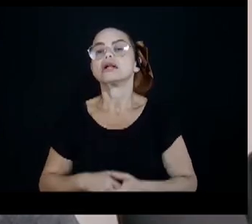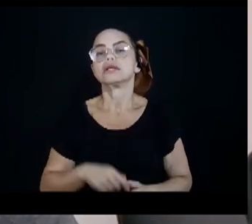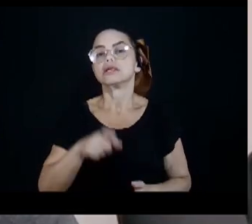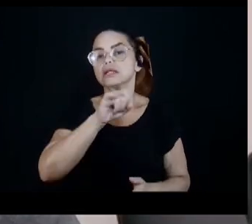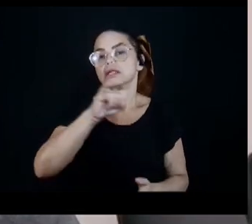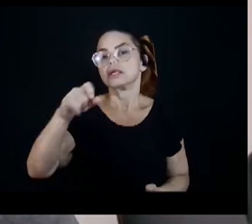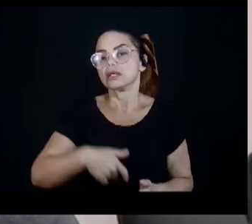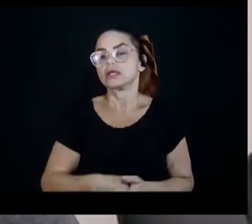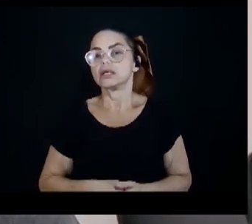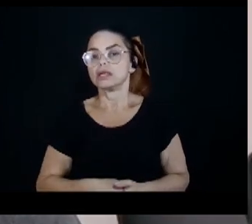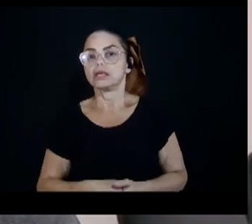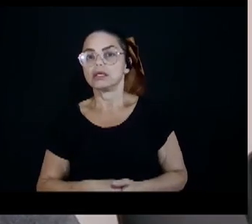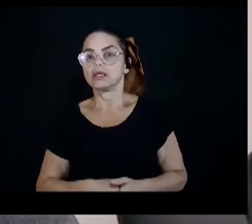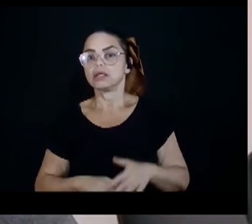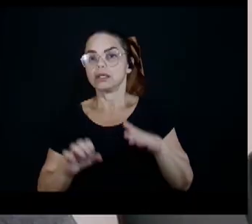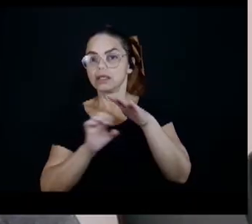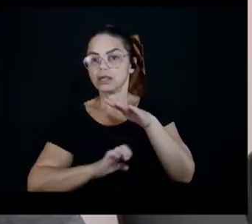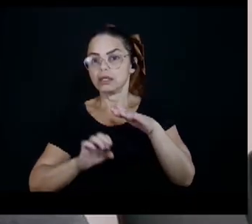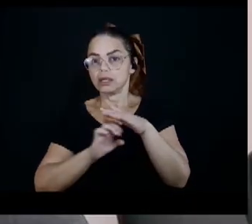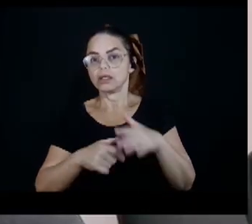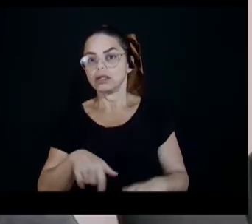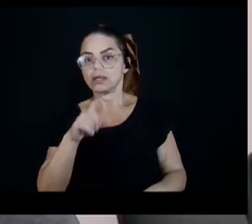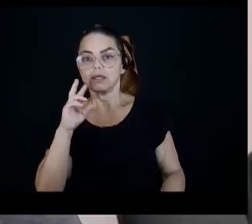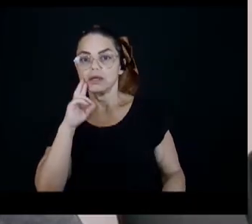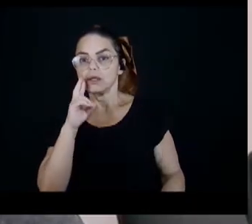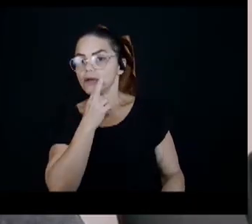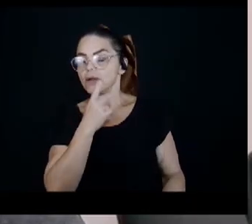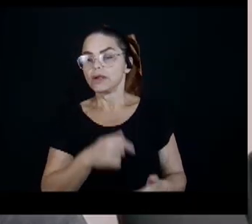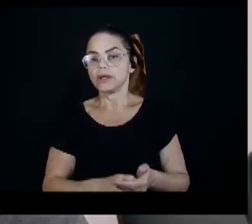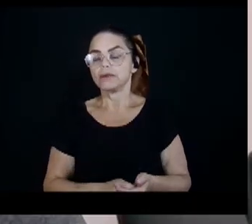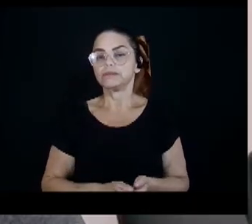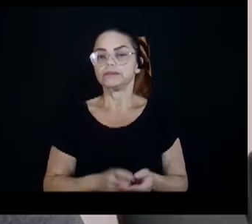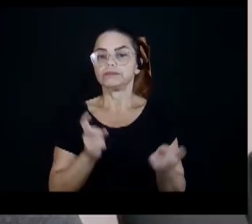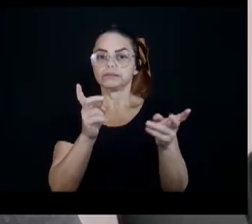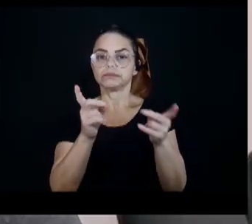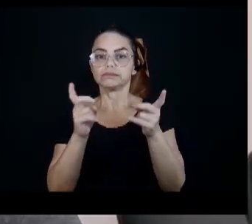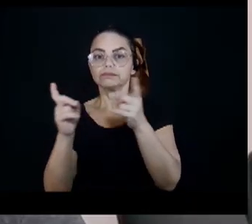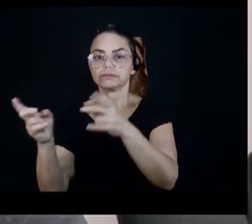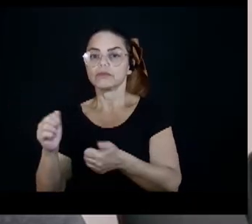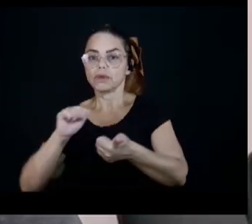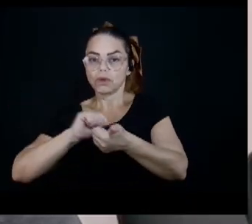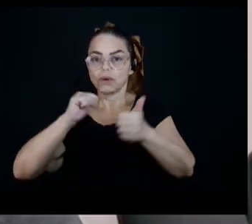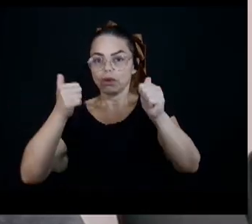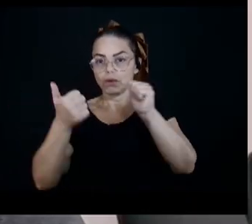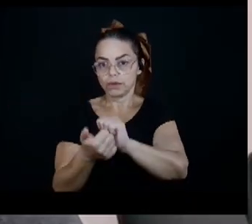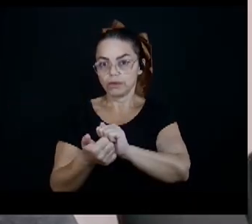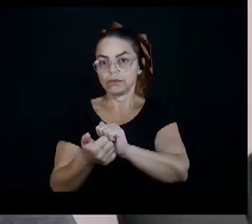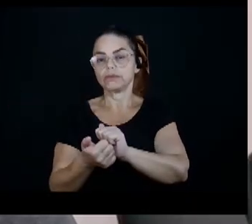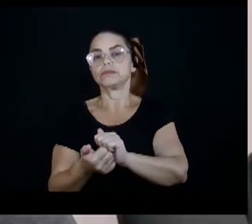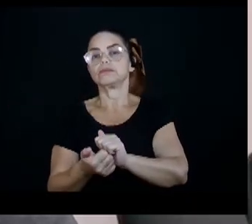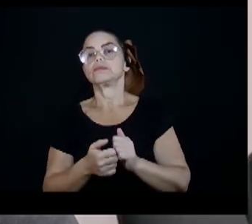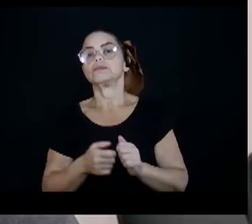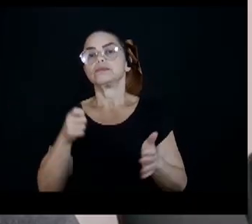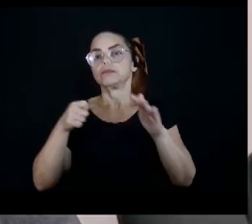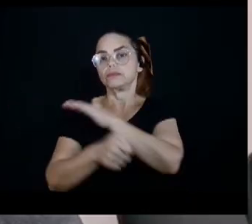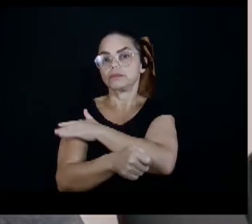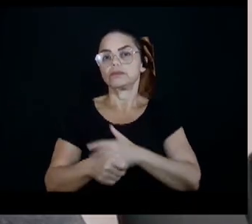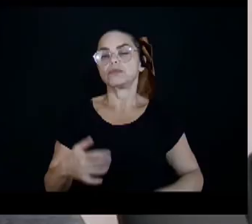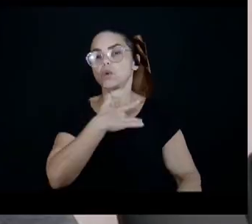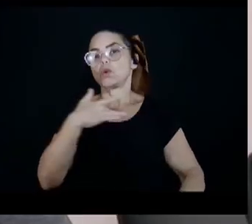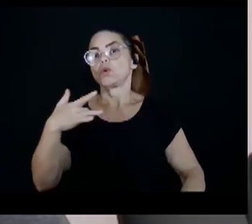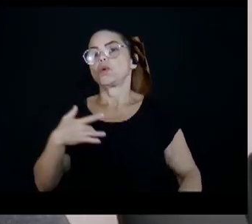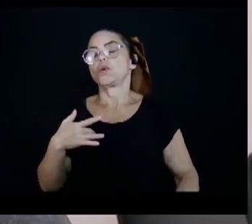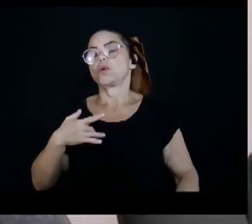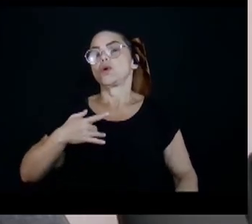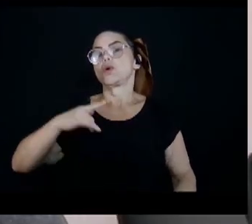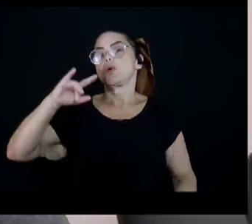quer continuar tendo lucro e vendendo, ele tem que se adaptar. Talvez investir em bebidas saudáveis, em cerveja zero álcool,